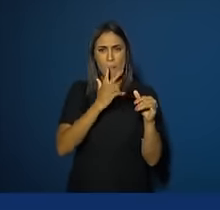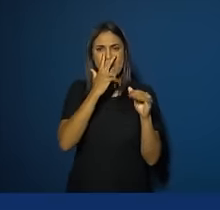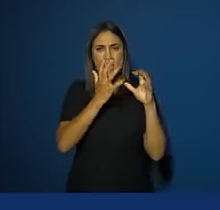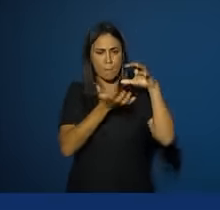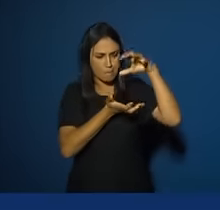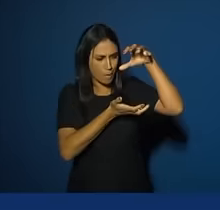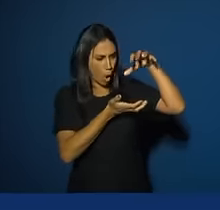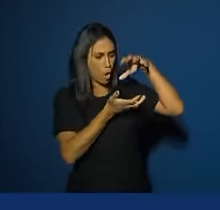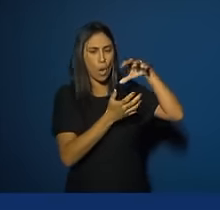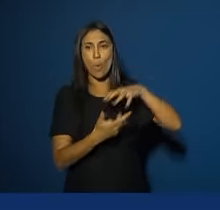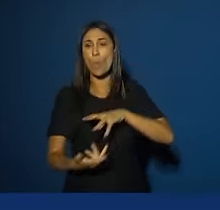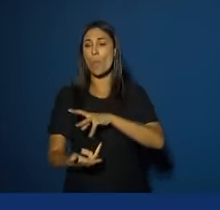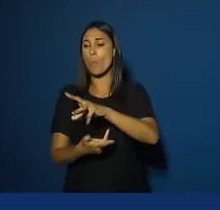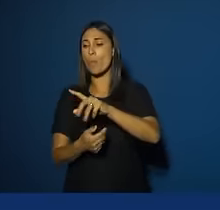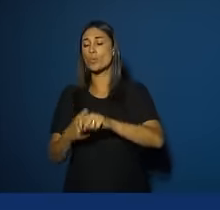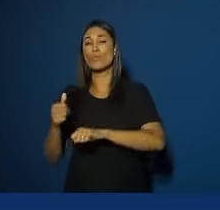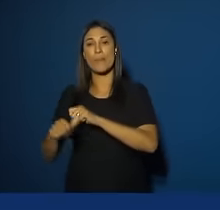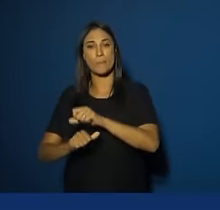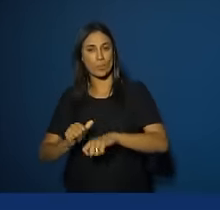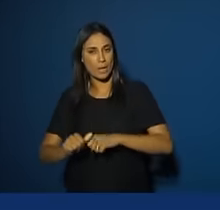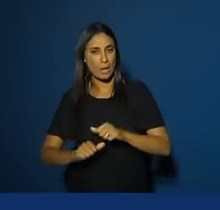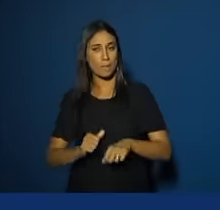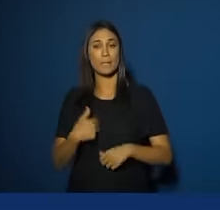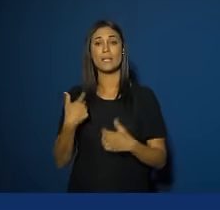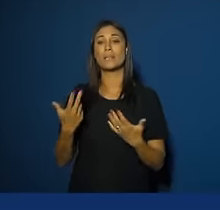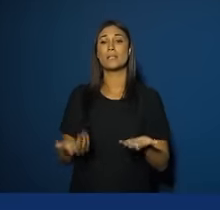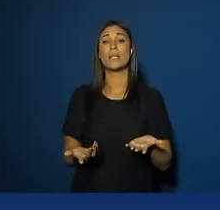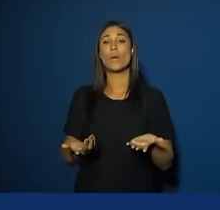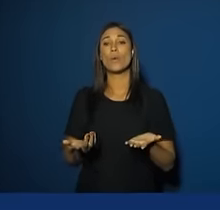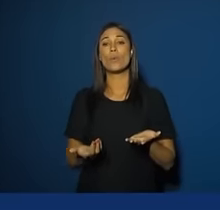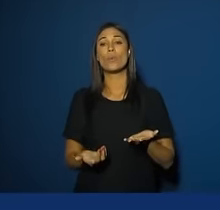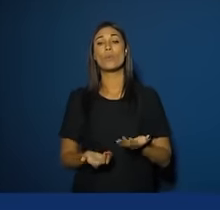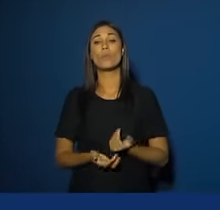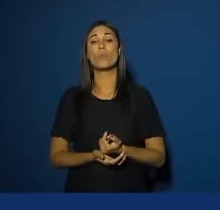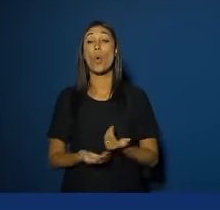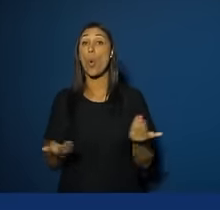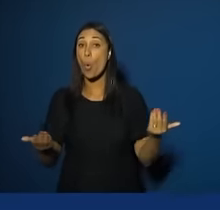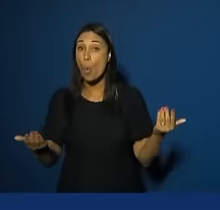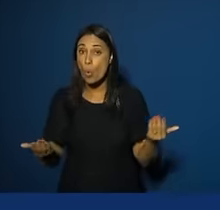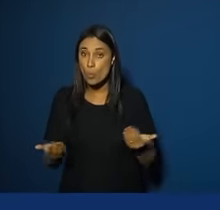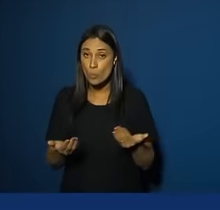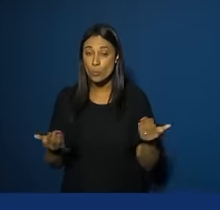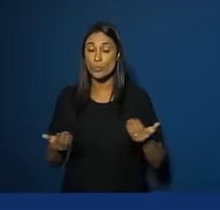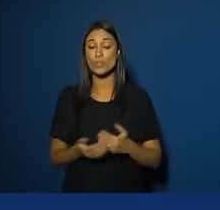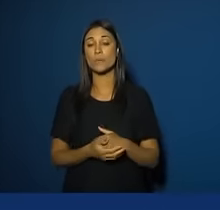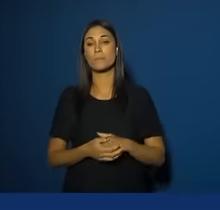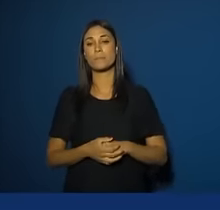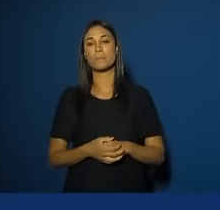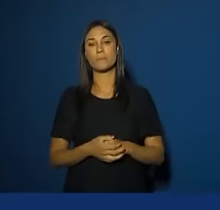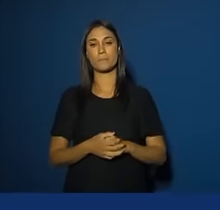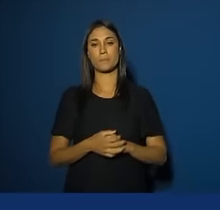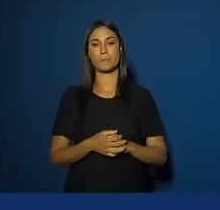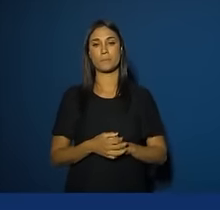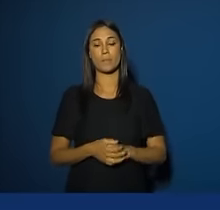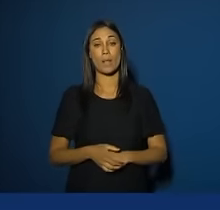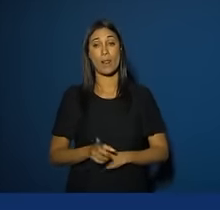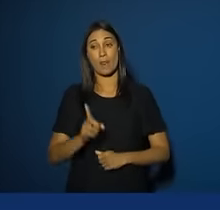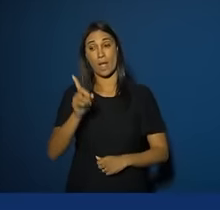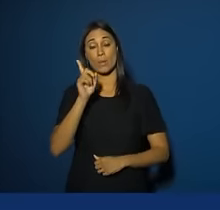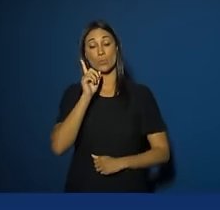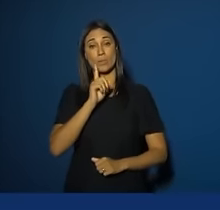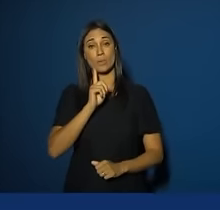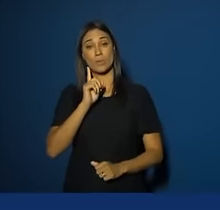né? Ah, o mundo vai mudar por causa da internet. Aí você ia na infra. Hoje, acaba, nos